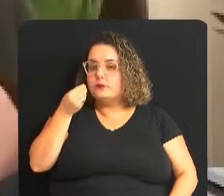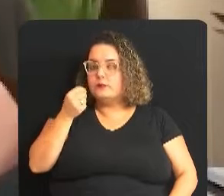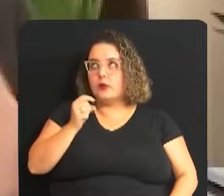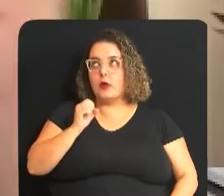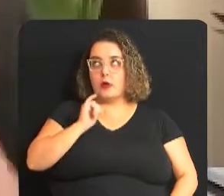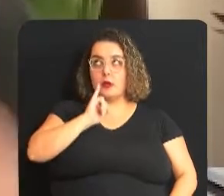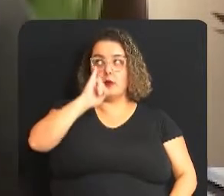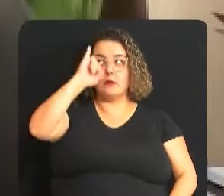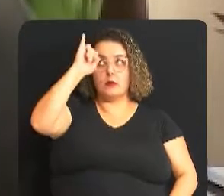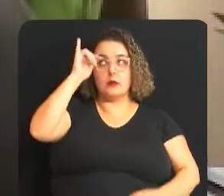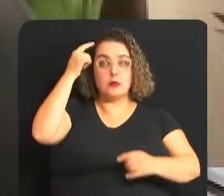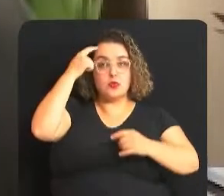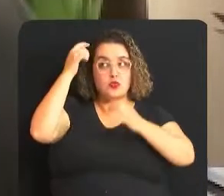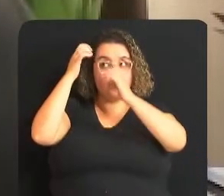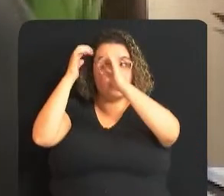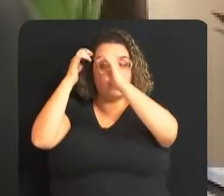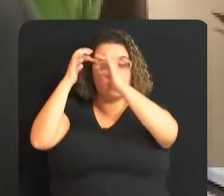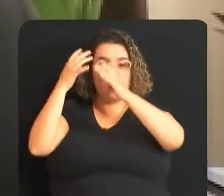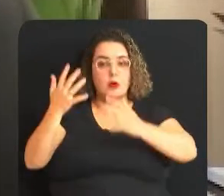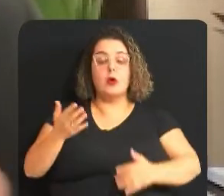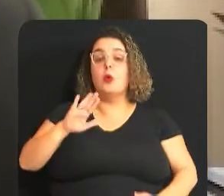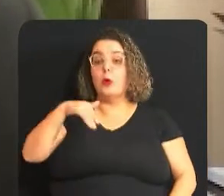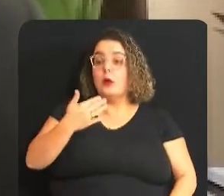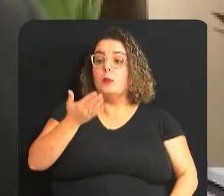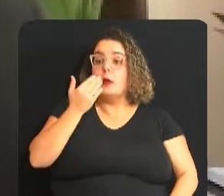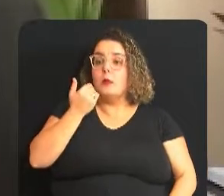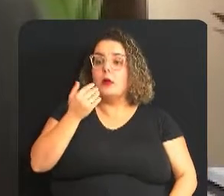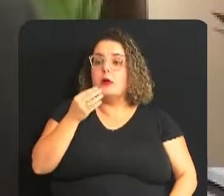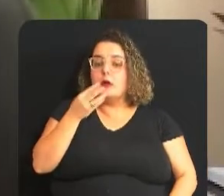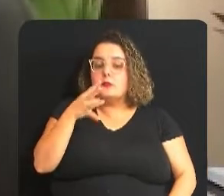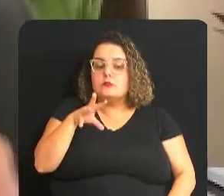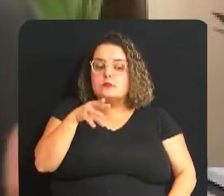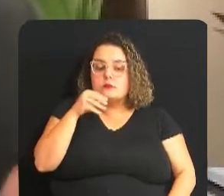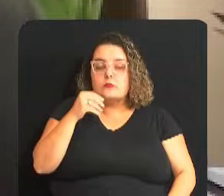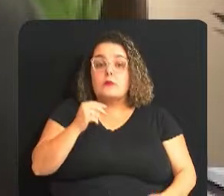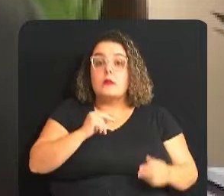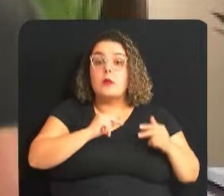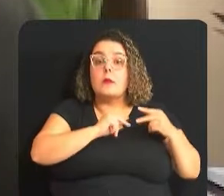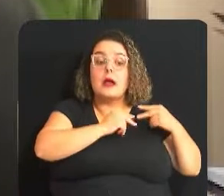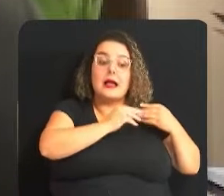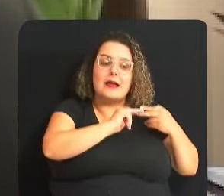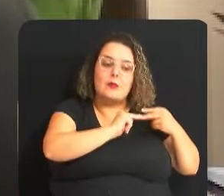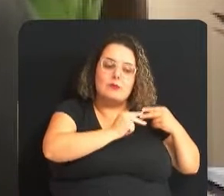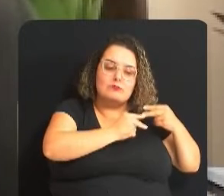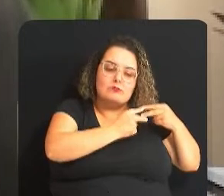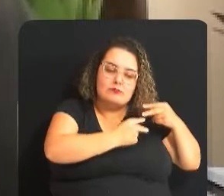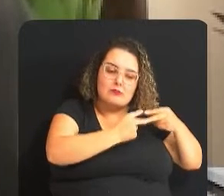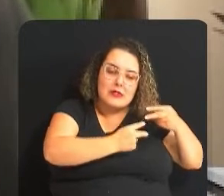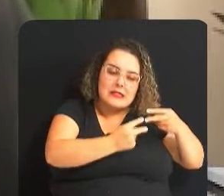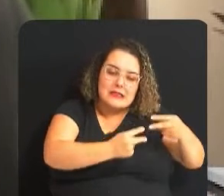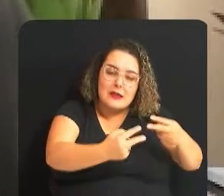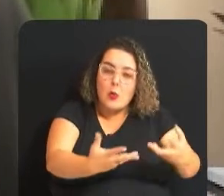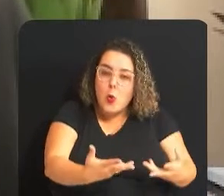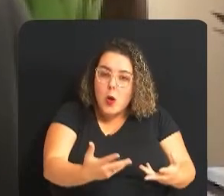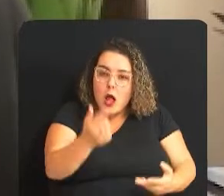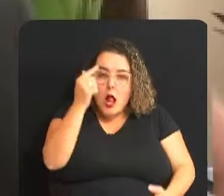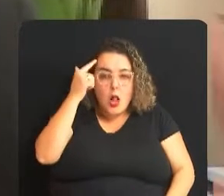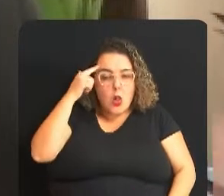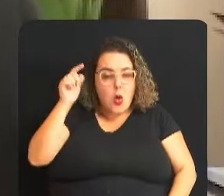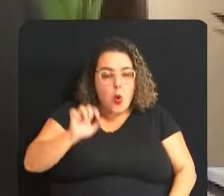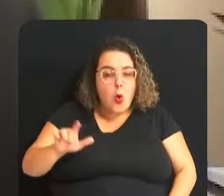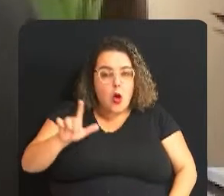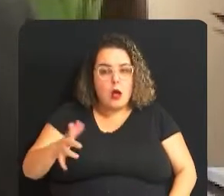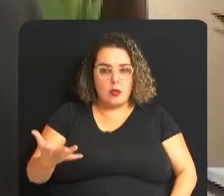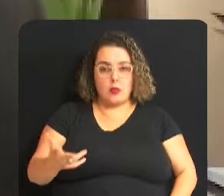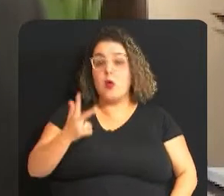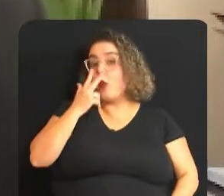isso que quando você vai se alimentar, tem que ter uma sequência lógica, tem que ter uma ordem dos alimentos, né? Como Adão e Eva, eu